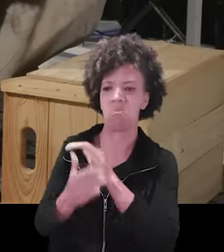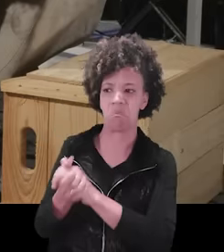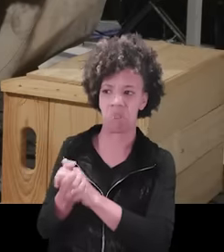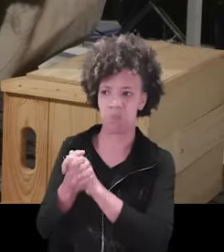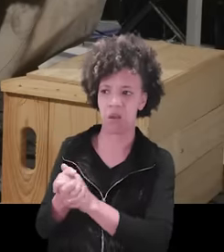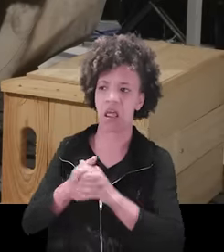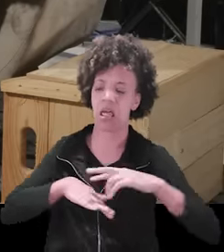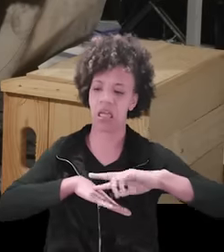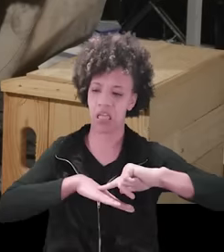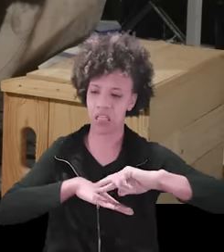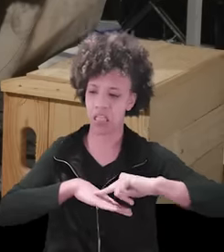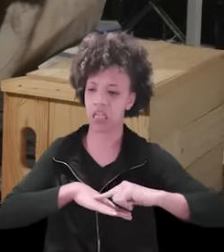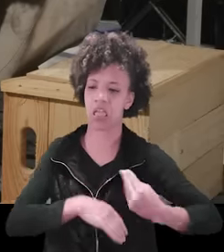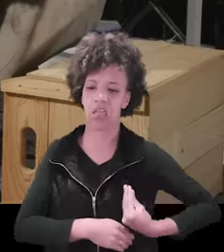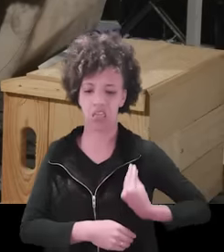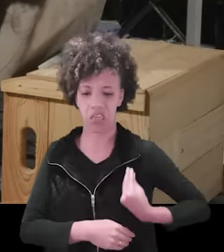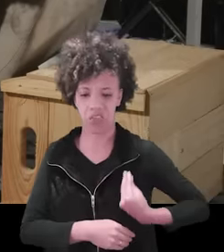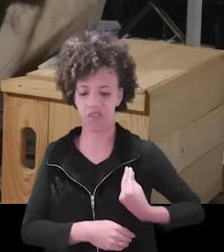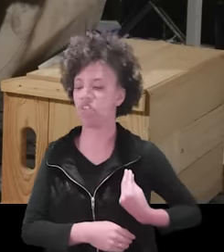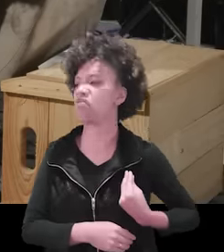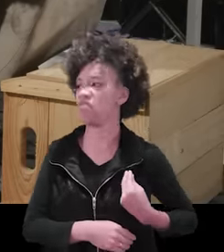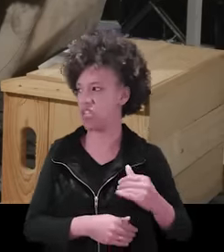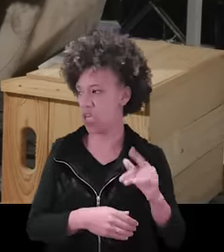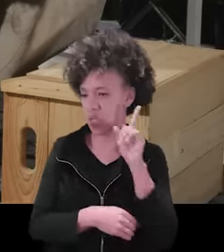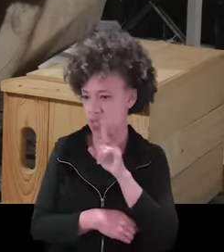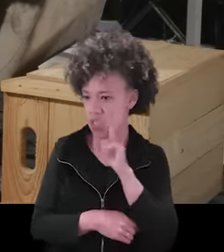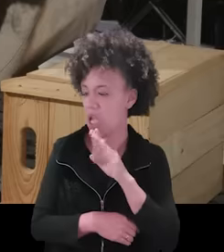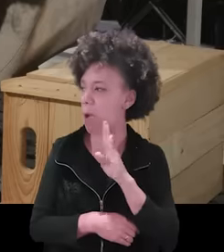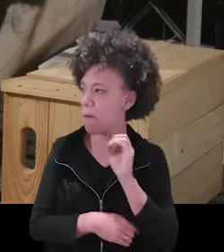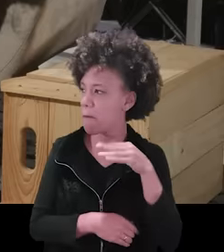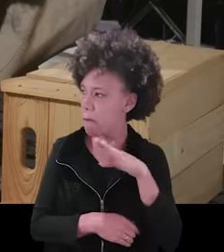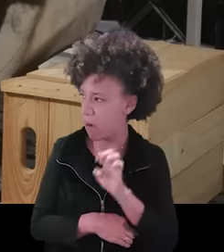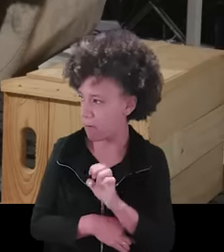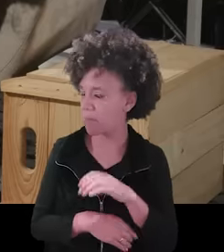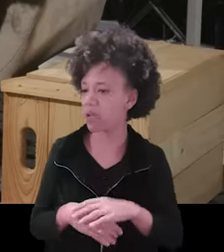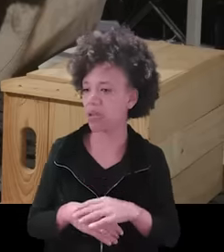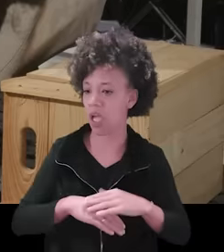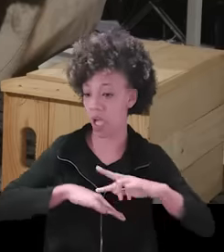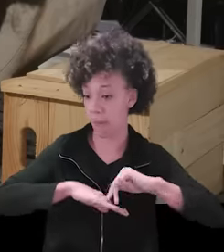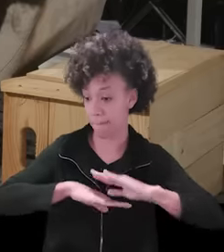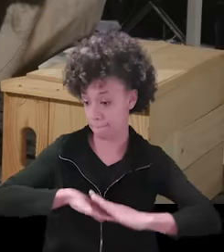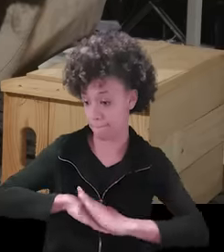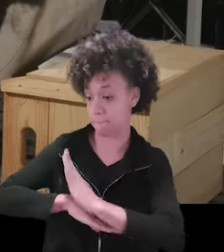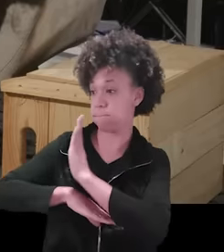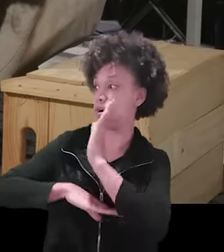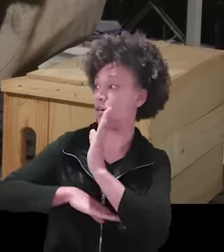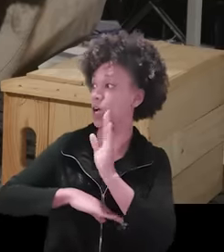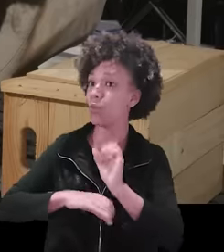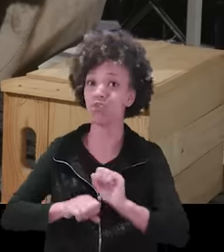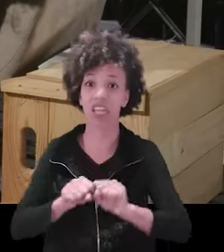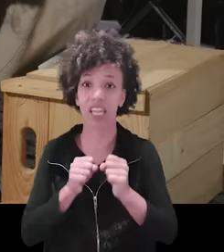parabenizar os skatistas que moram com certeza com certeza Bob Burnquist fez a mega rampa é